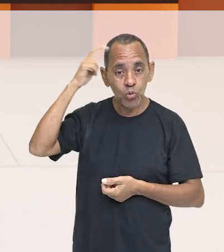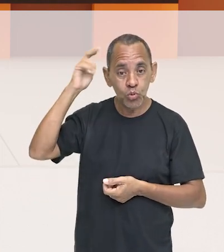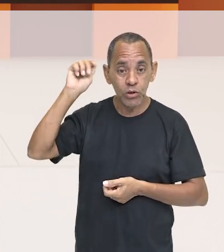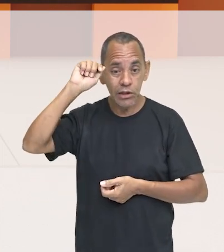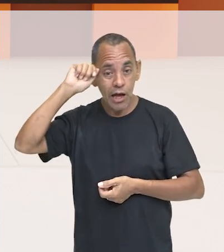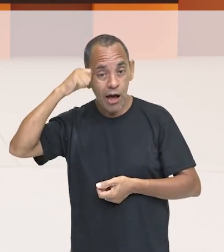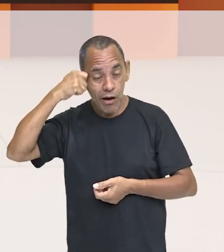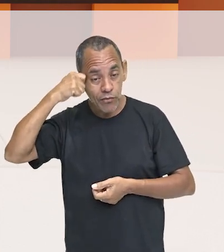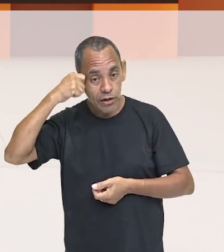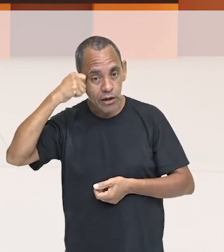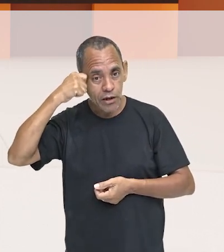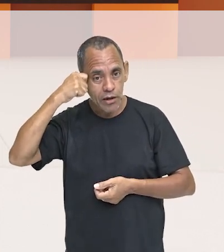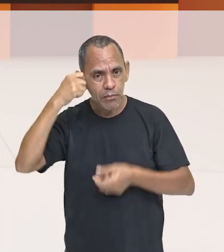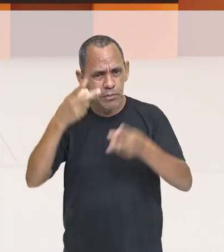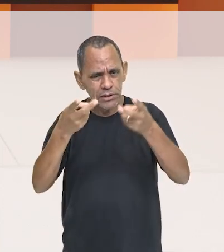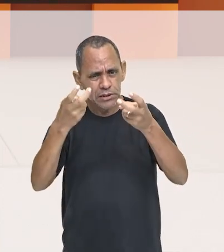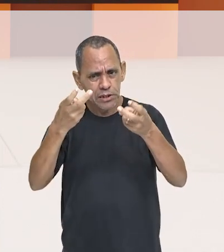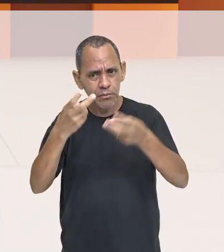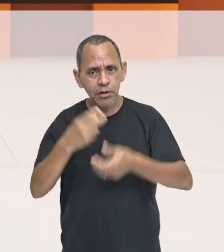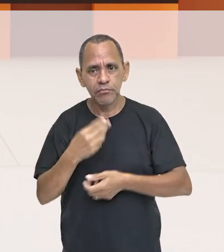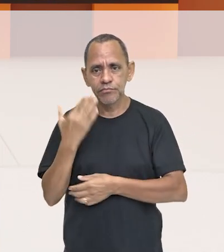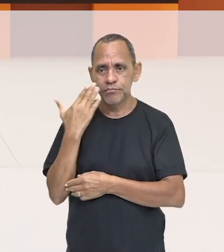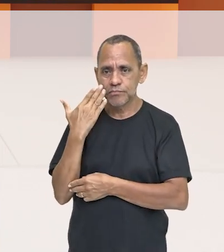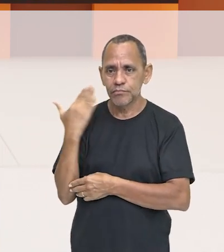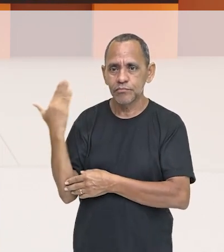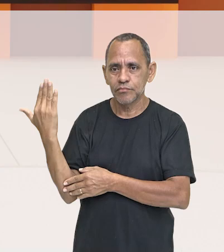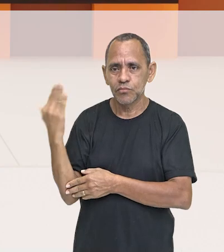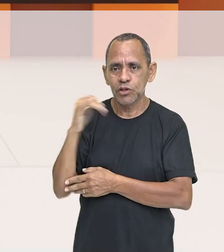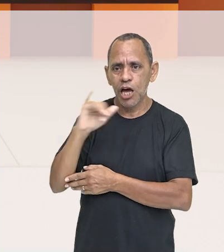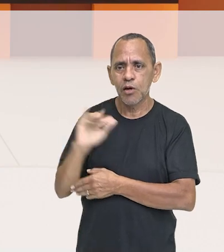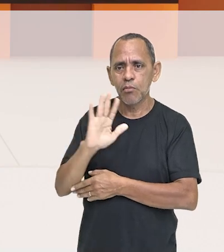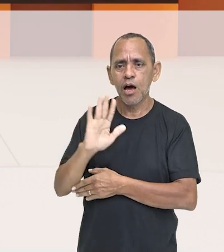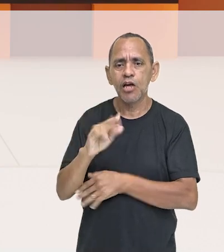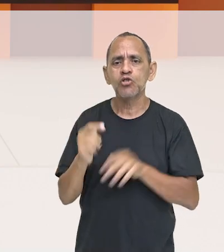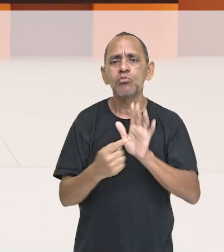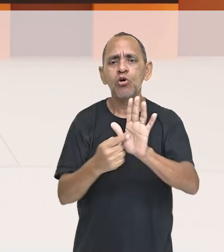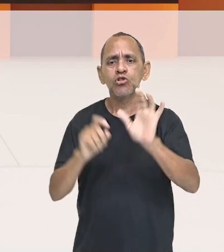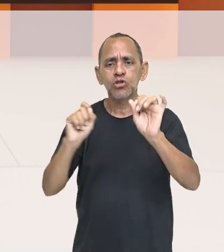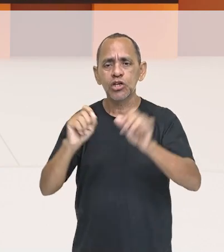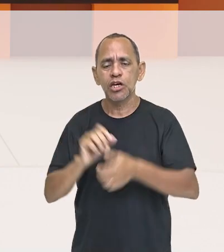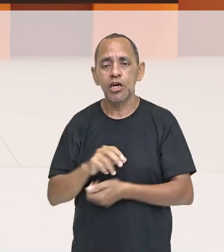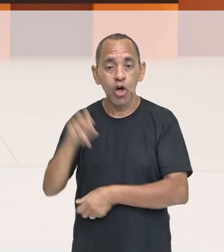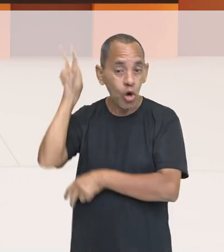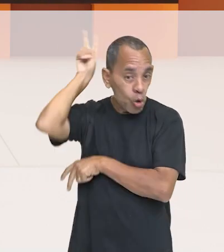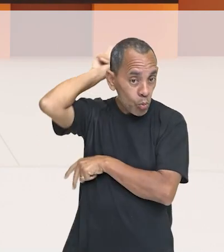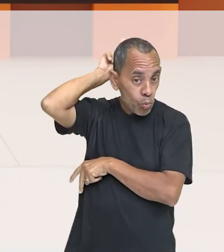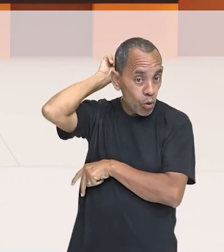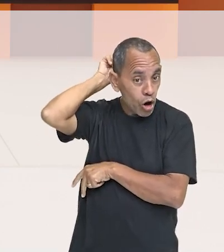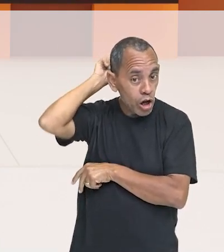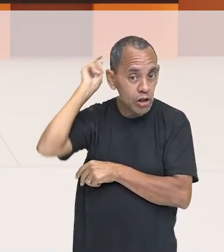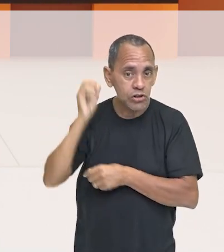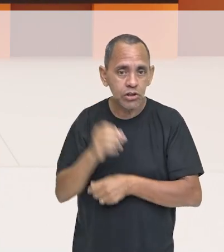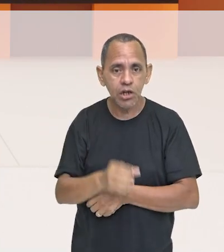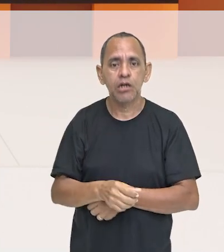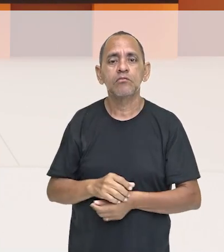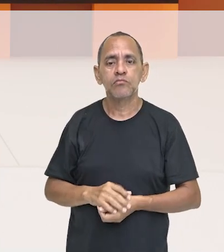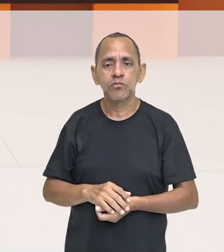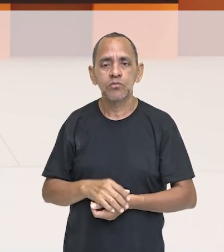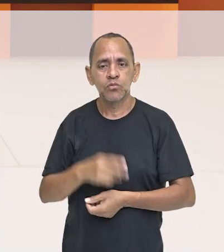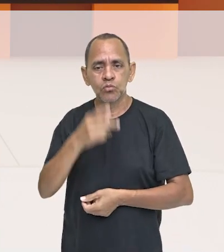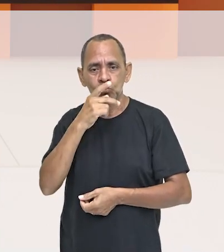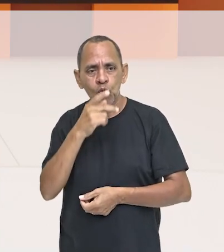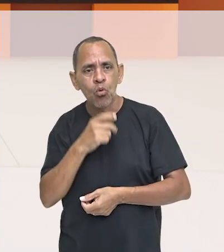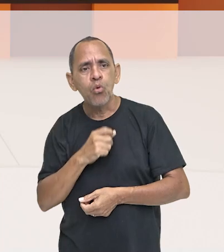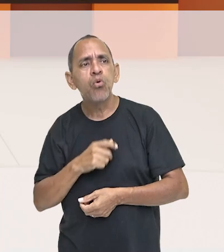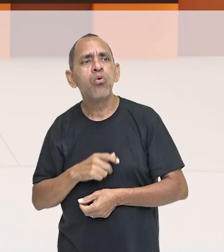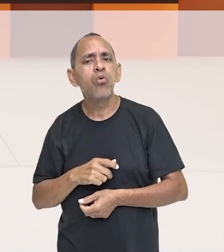Exatamente. Vejam só o pajé soltando uma fumaça, olha aí, e de repente se aproxima a cultura